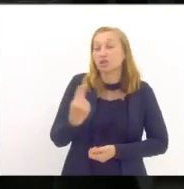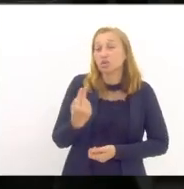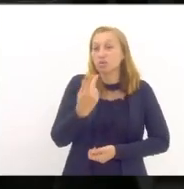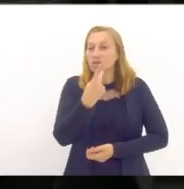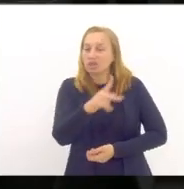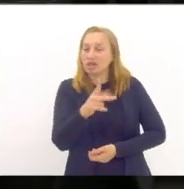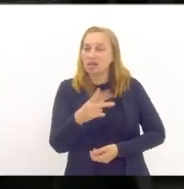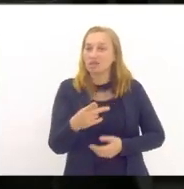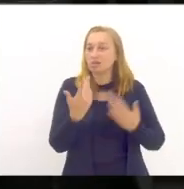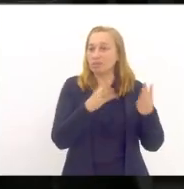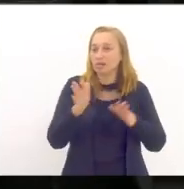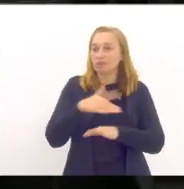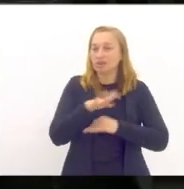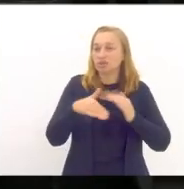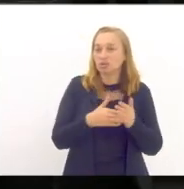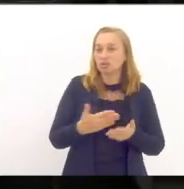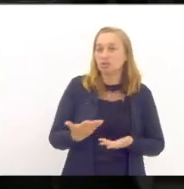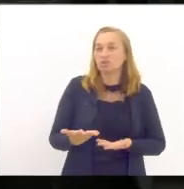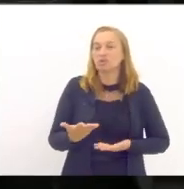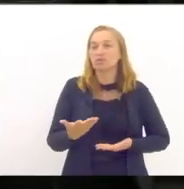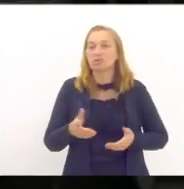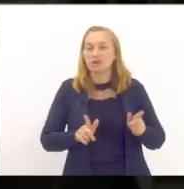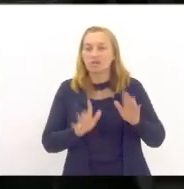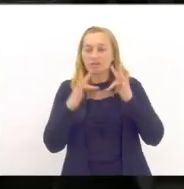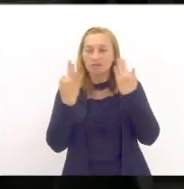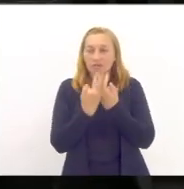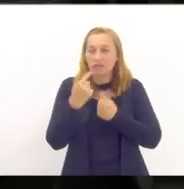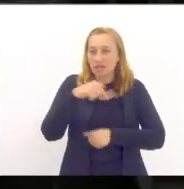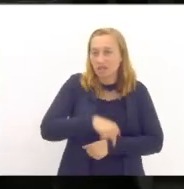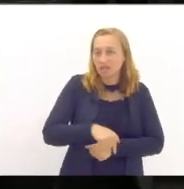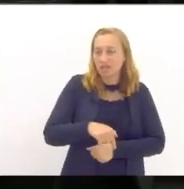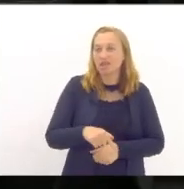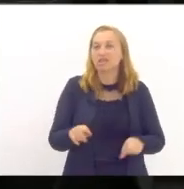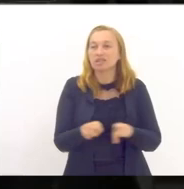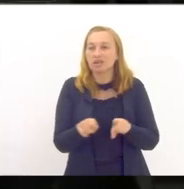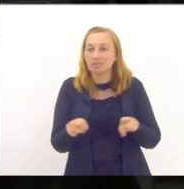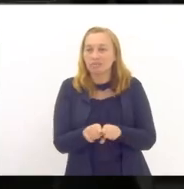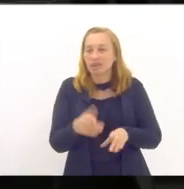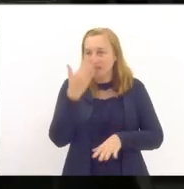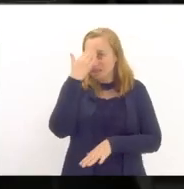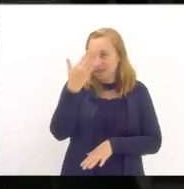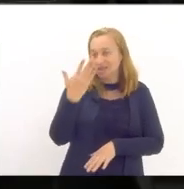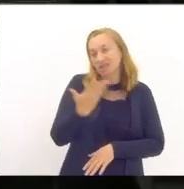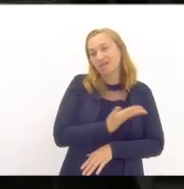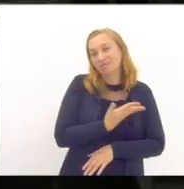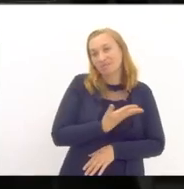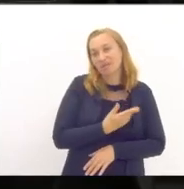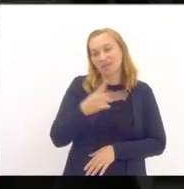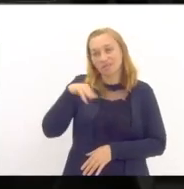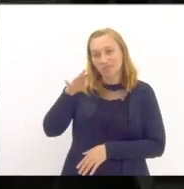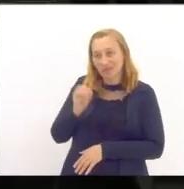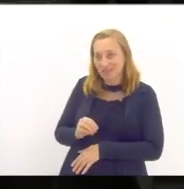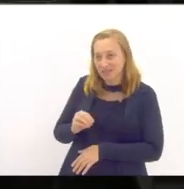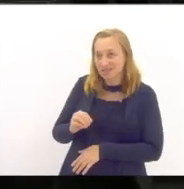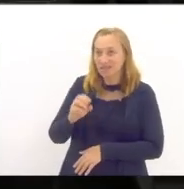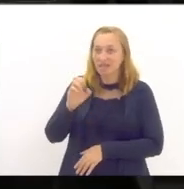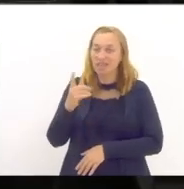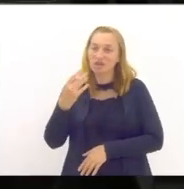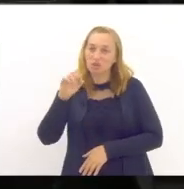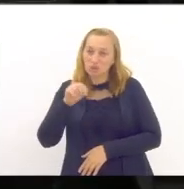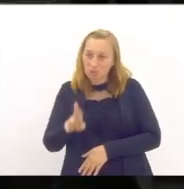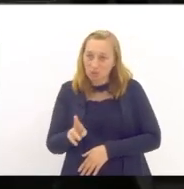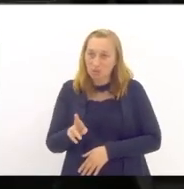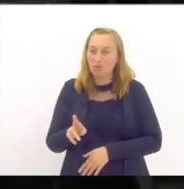eu cumprimento todos os meus parentes aqui presentes. Muito obrigado. Queria agradecer também ao meu grande amigo e padrinho, Heitor Lanes. Em nome